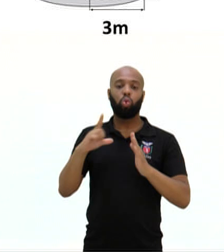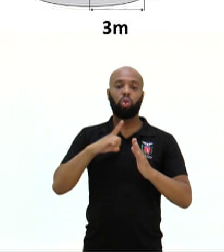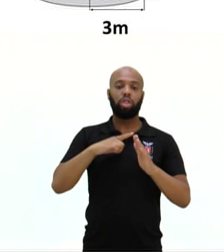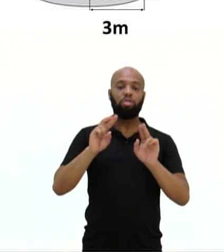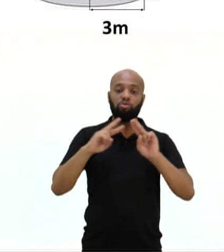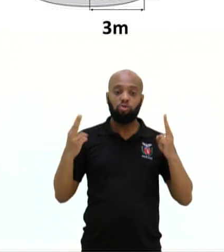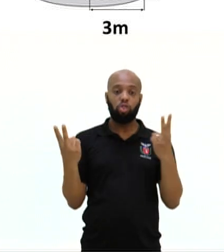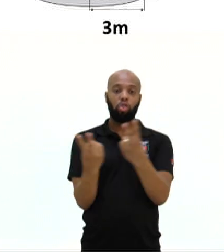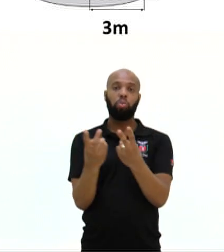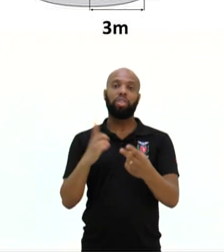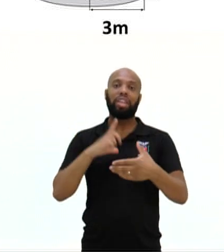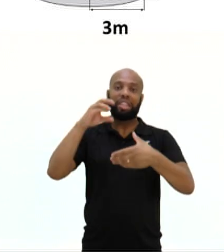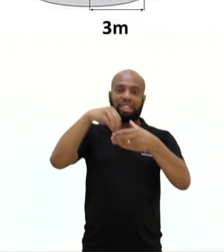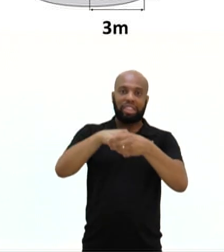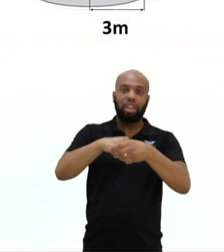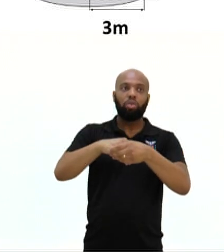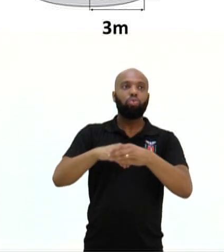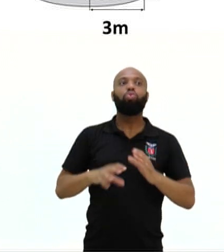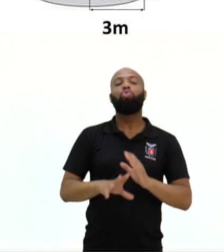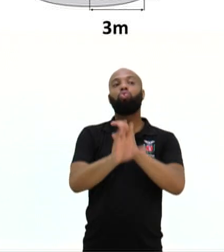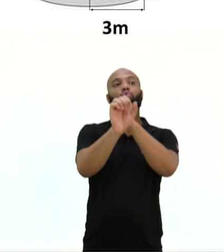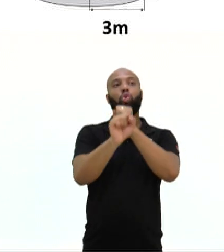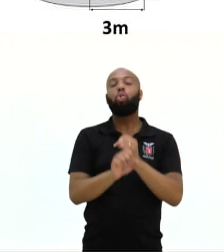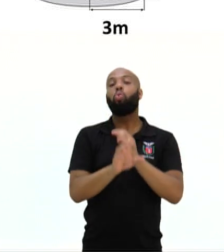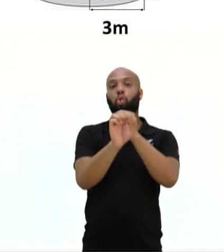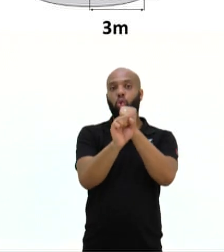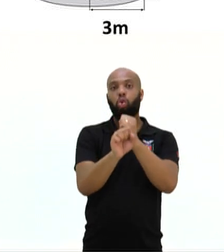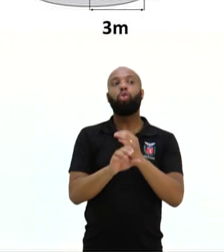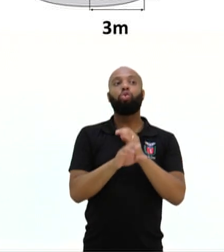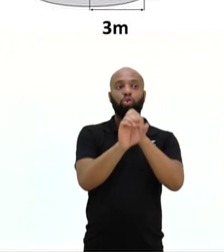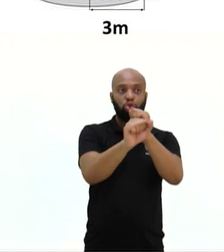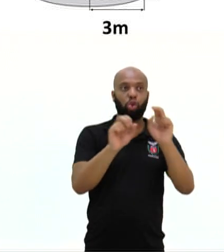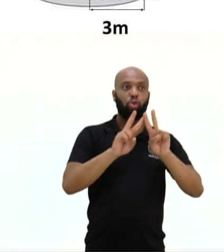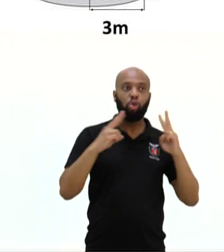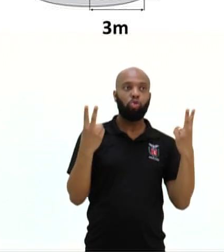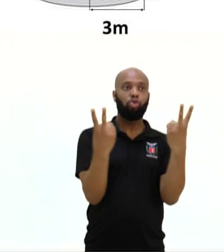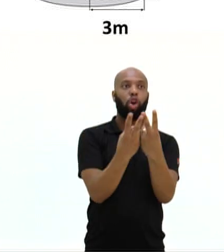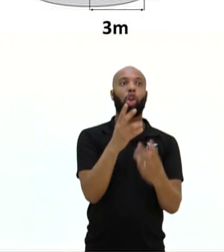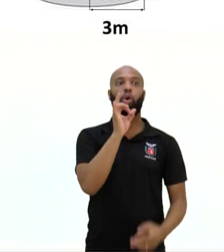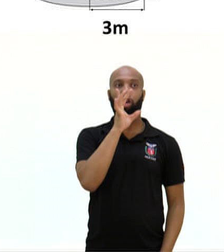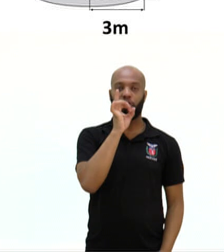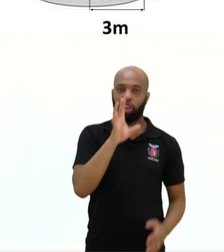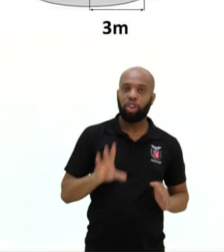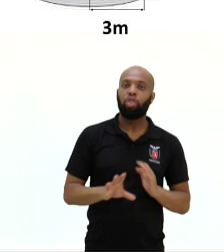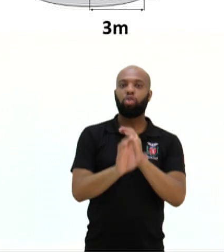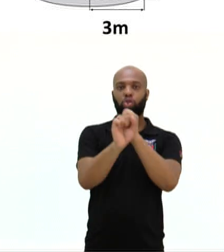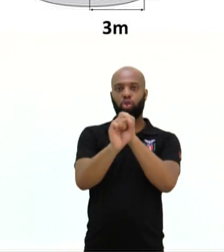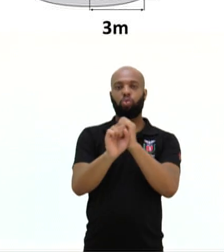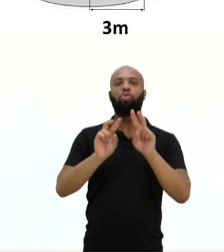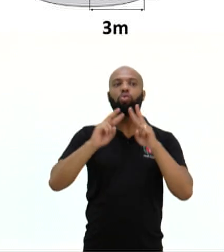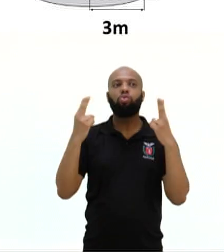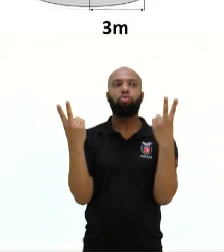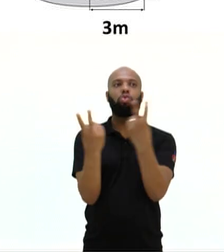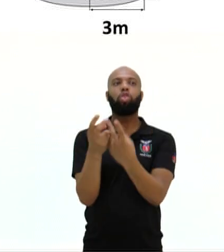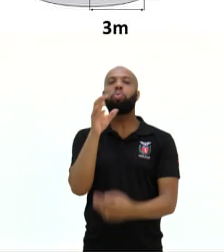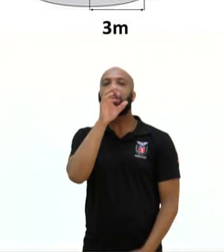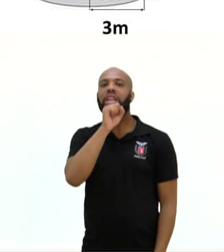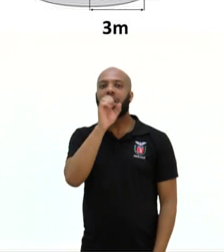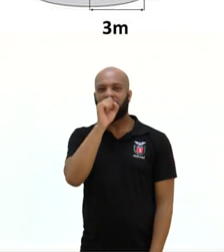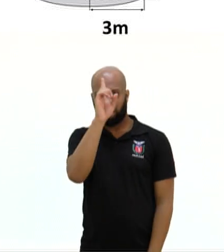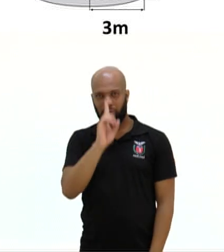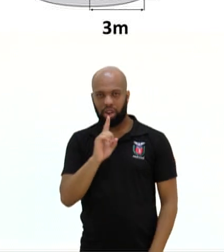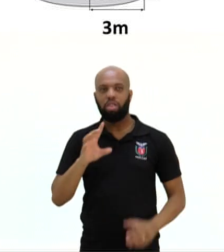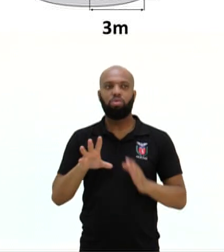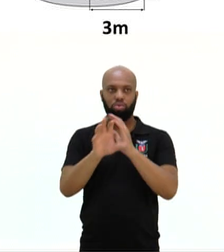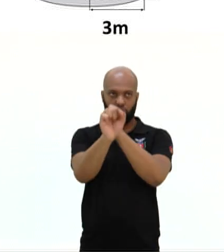volume do cone, mais o volume do cilindro, que eu tenho o total do volume do silo. Tá bom? Então, eu sei que eu